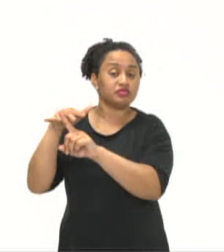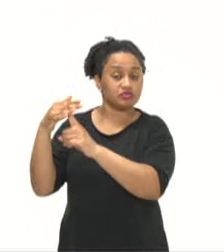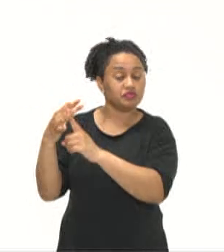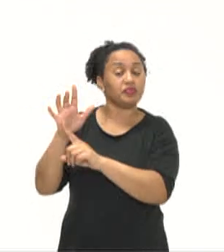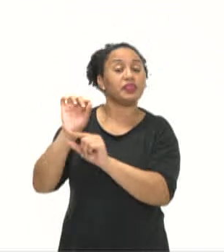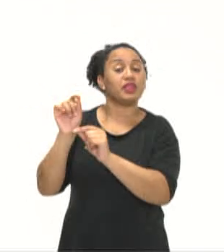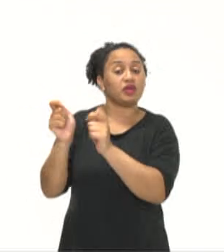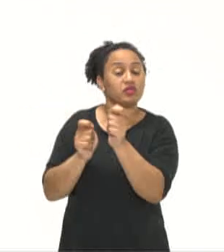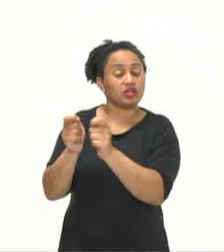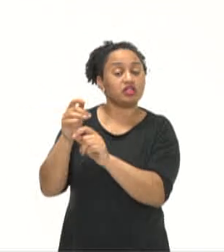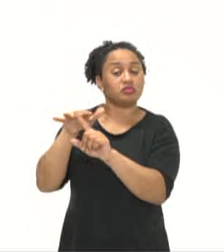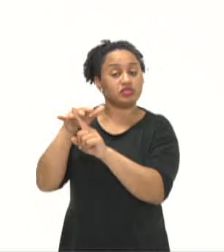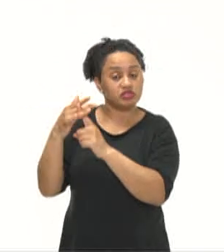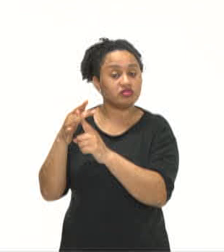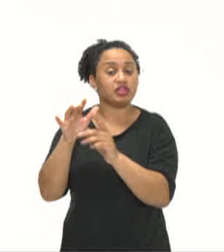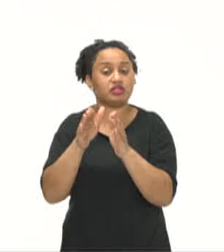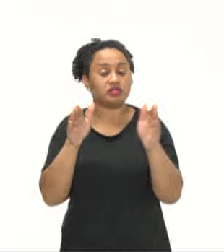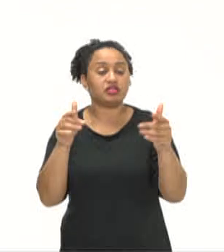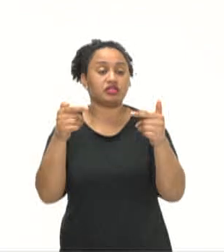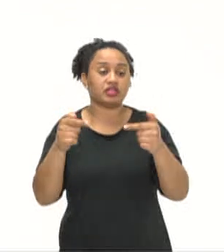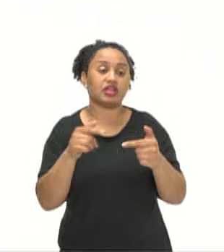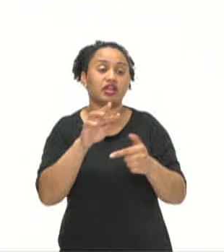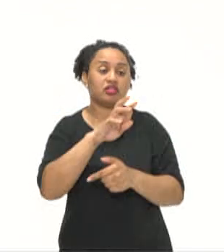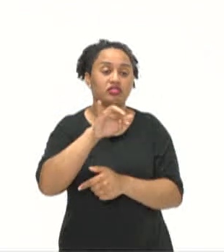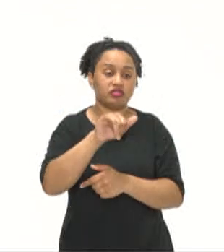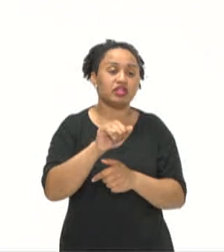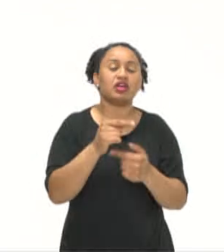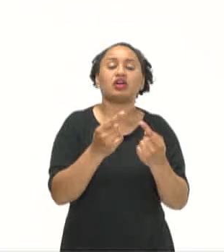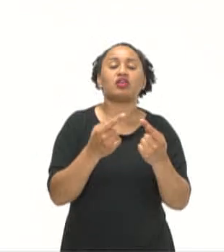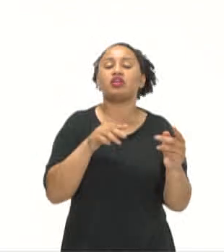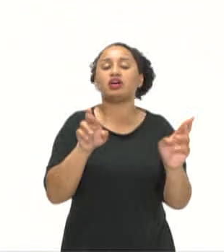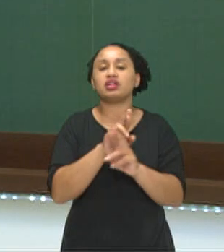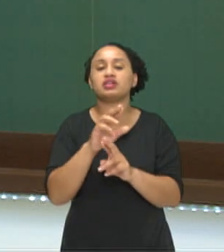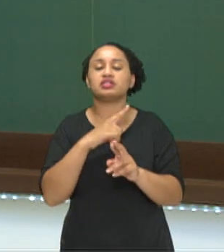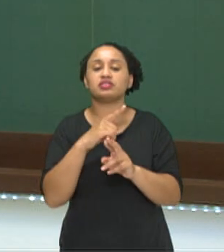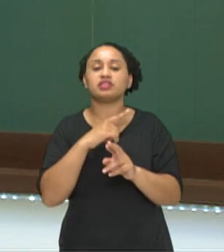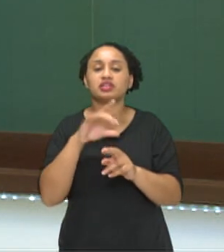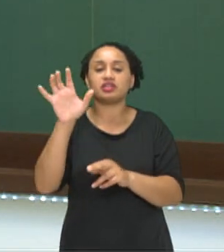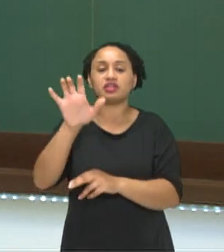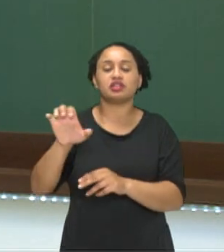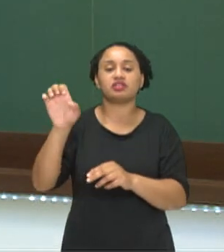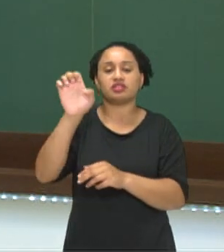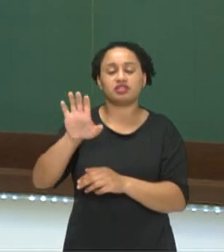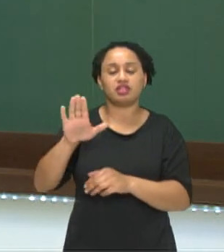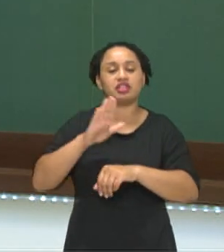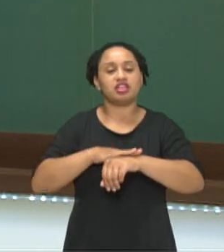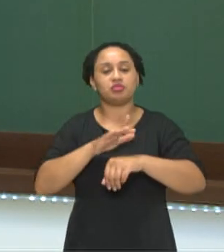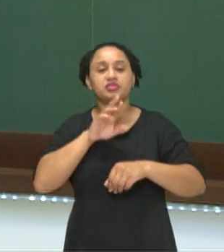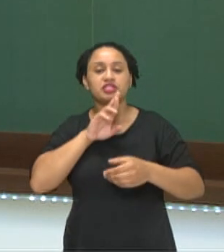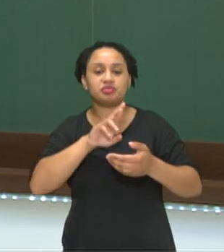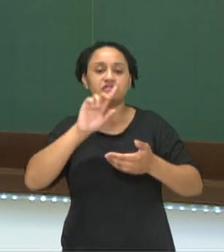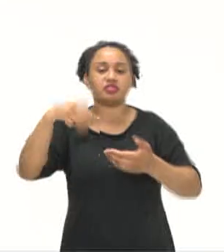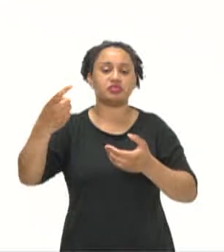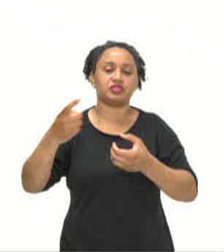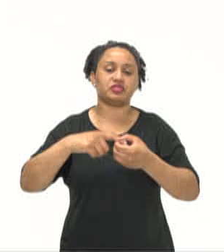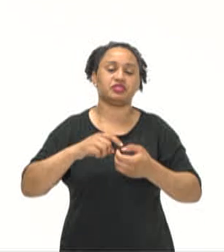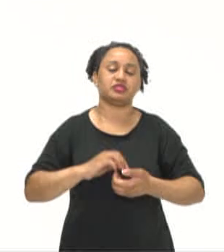Fria. Qual é a relação entre Guerra Fria e a regionalização da Europa? O tempo está na tela e a gente está aguardando você!